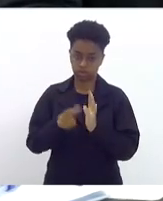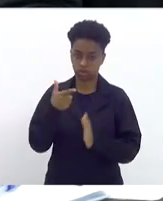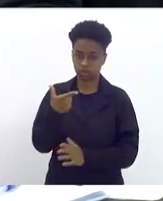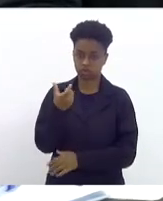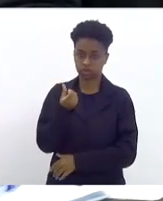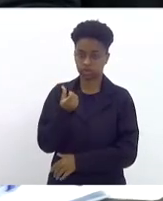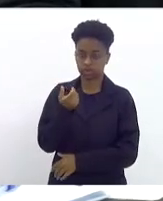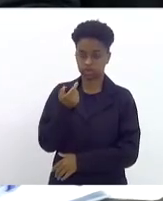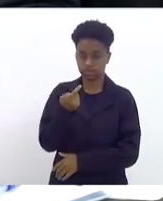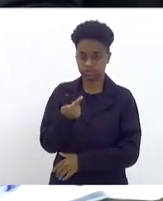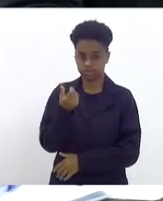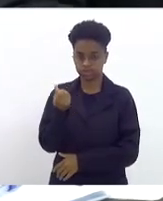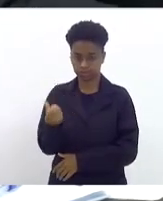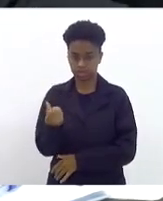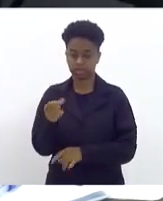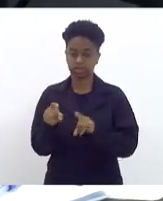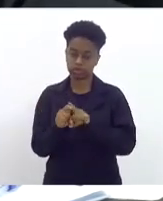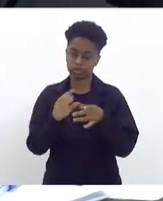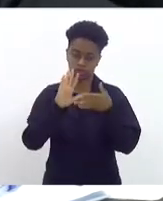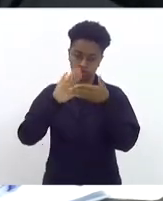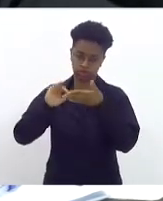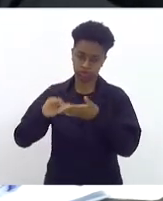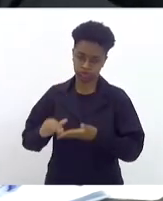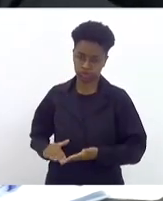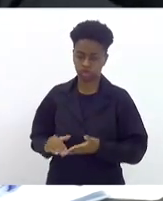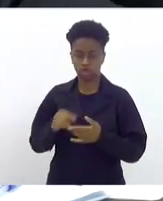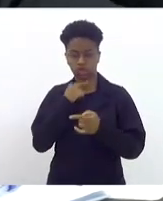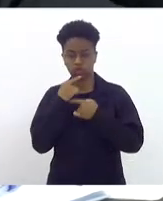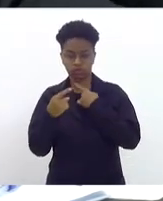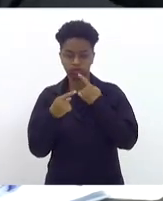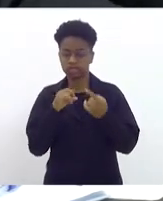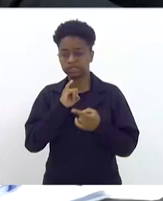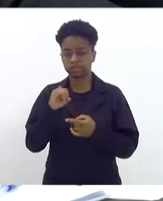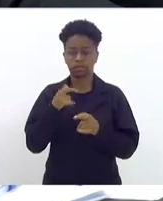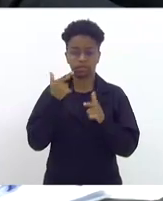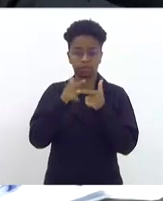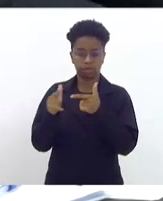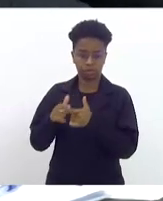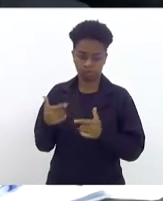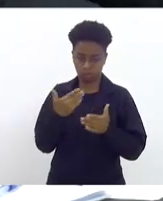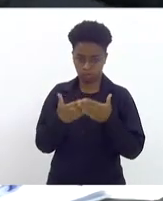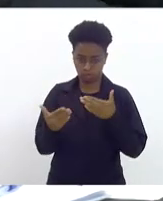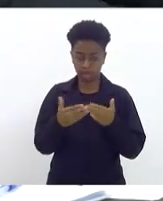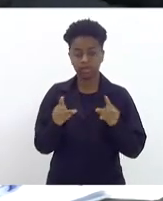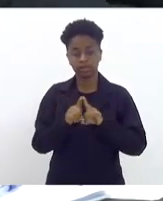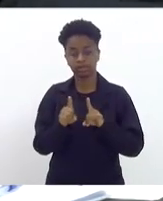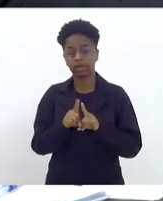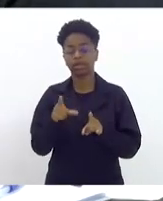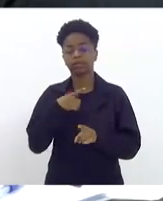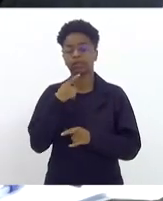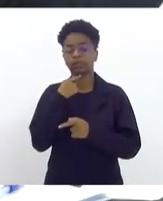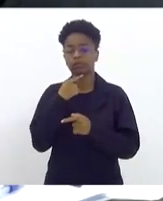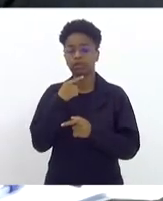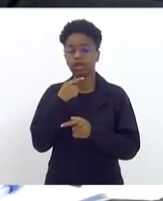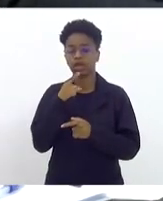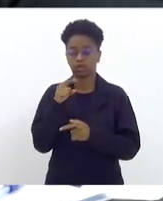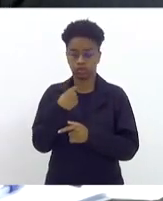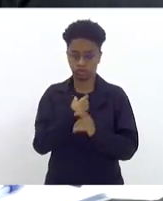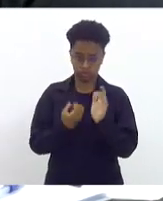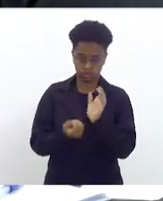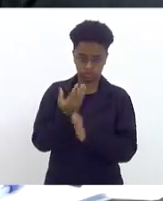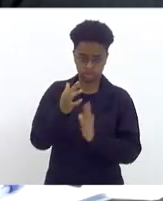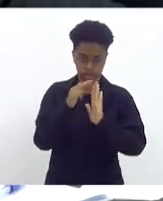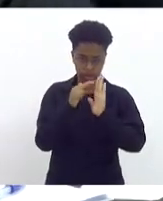nosso problema de qualquer confronto existente e também nessa questão específica do que nós estabelecemos Deputado Luiz Paulo é